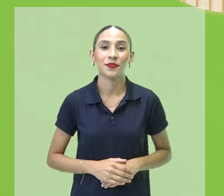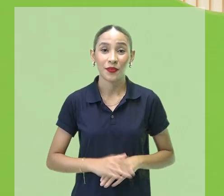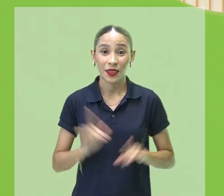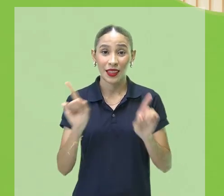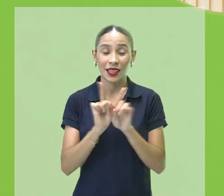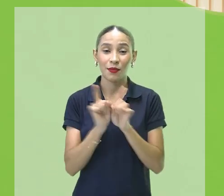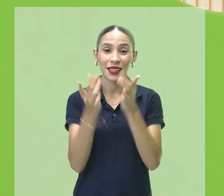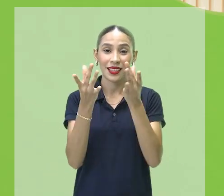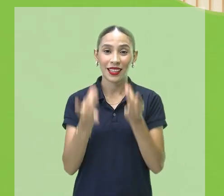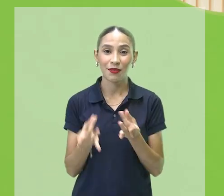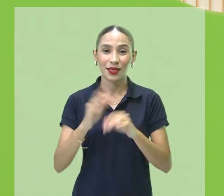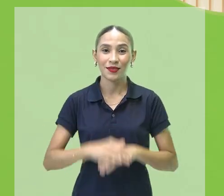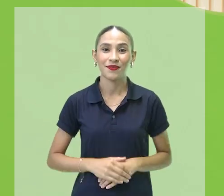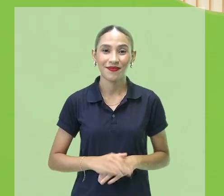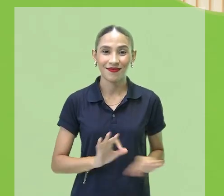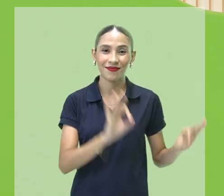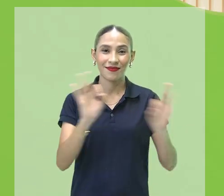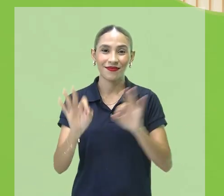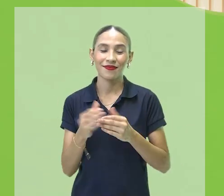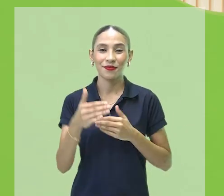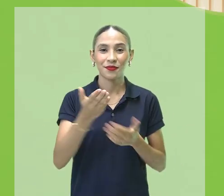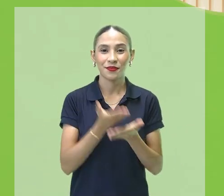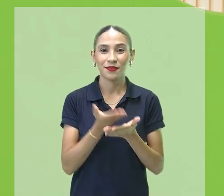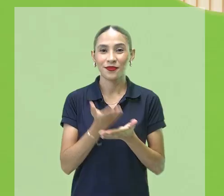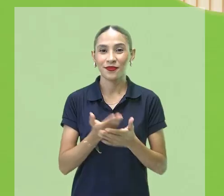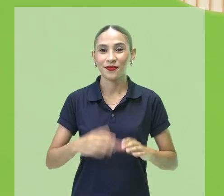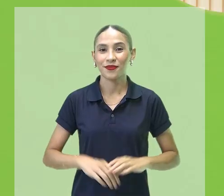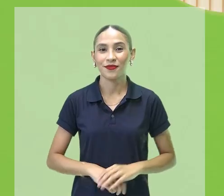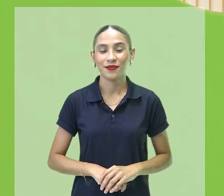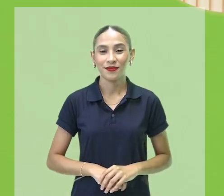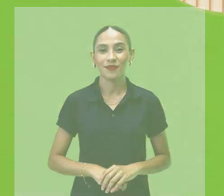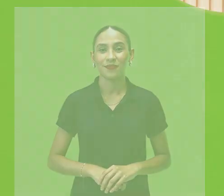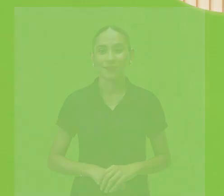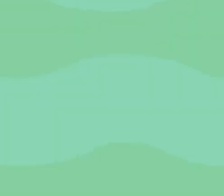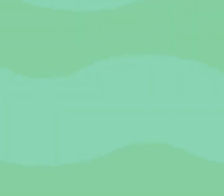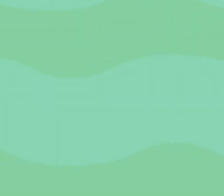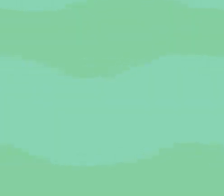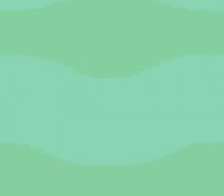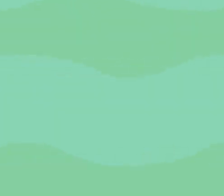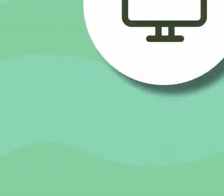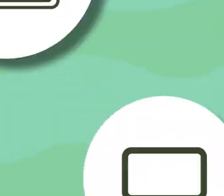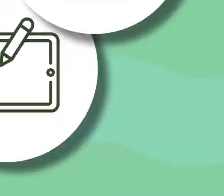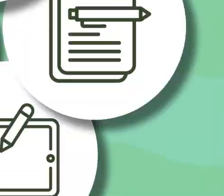de conhecimento e o nosso detalhamento, vamos dar início à nossa aula.